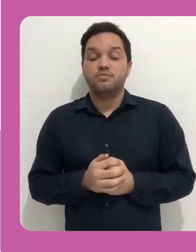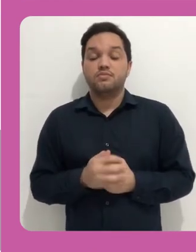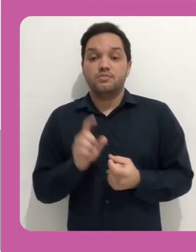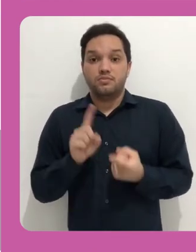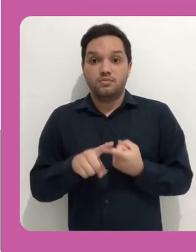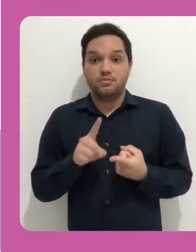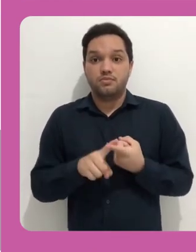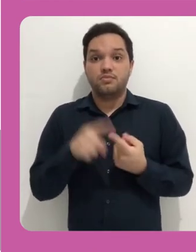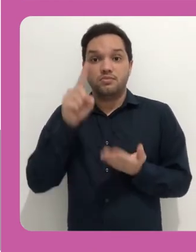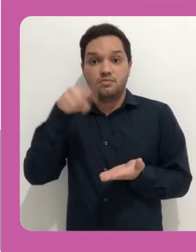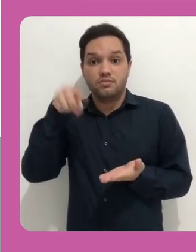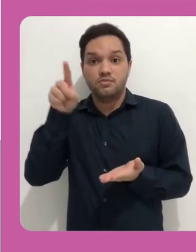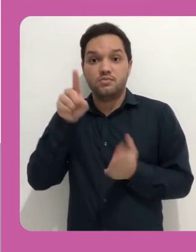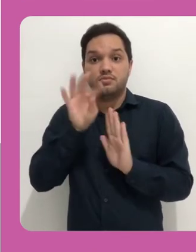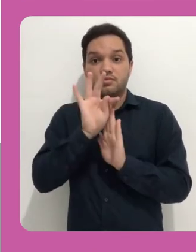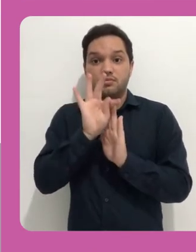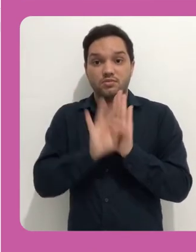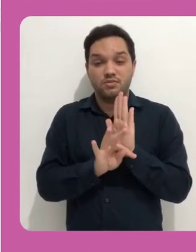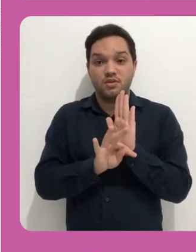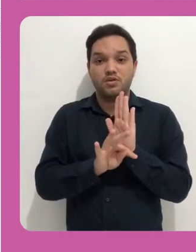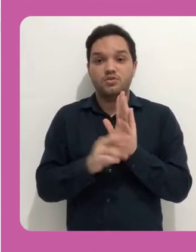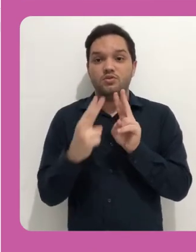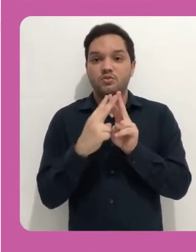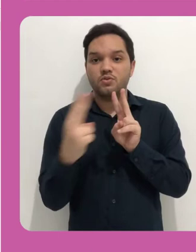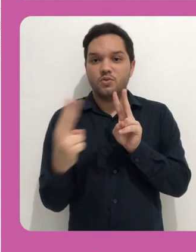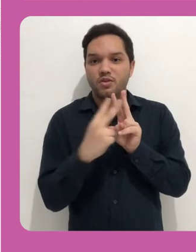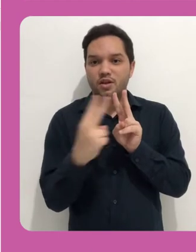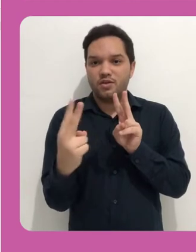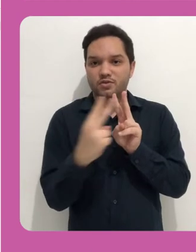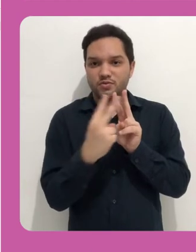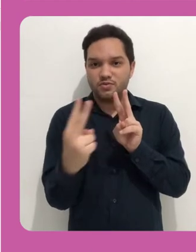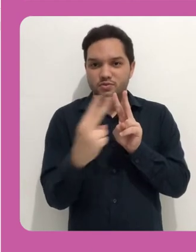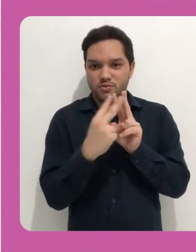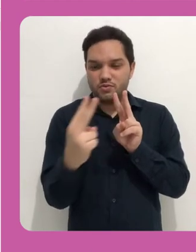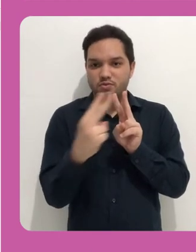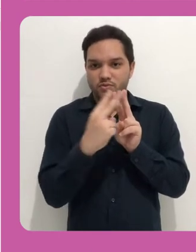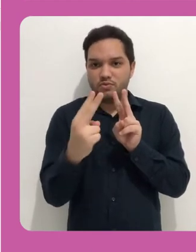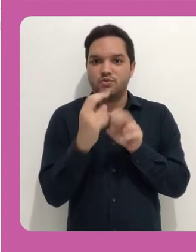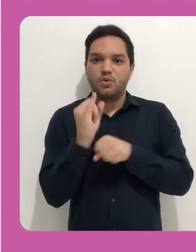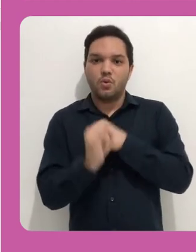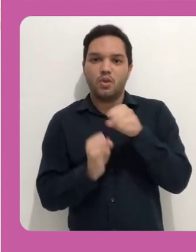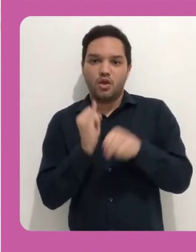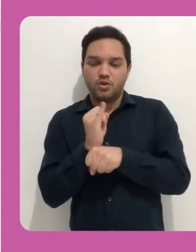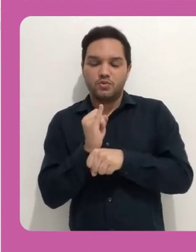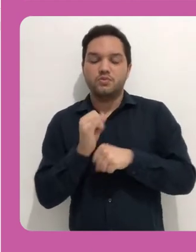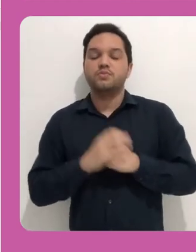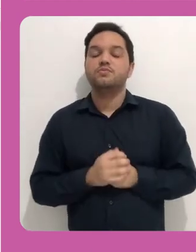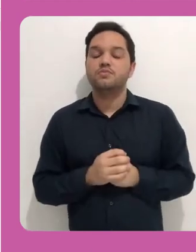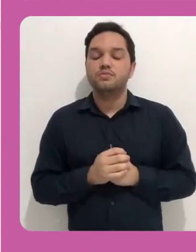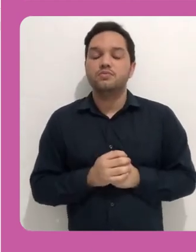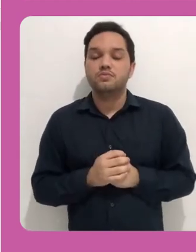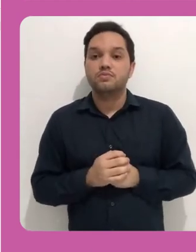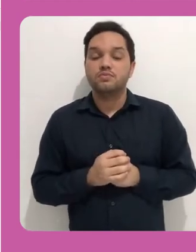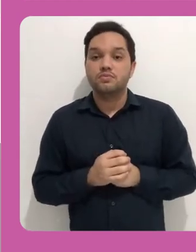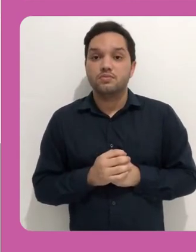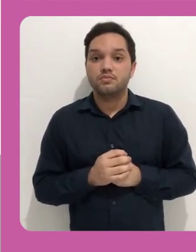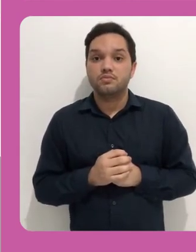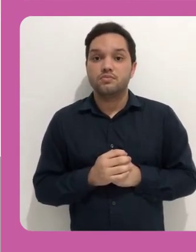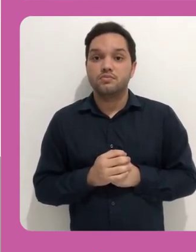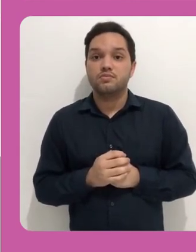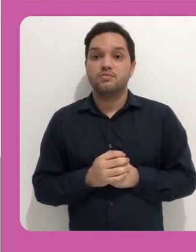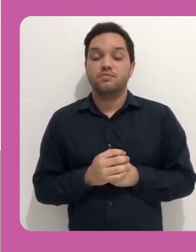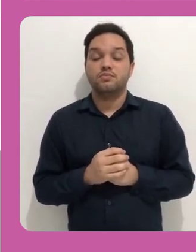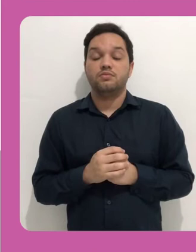online. Certo? Então, como eu falei, ó, envio de texto online com comentários e arquivos